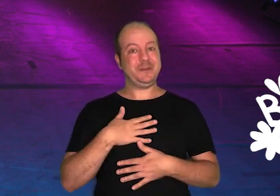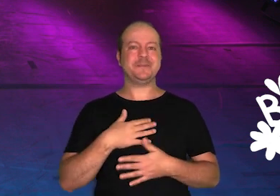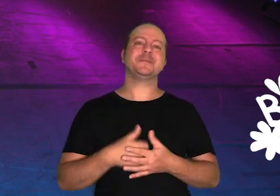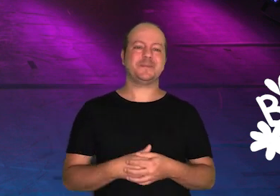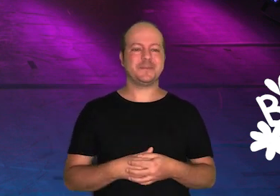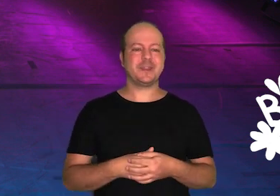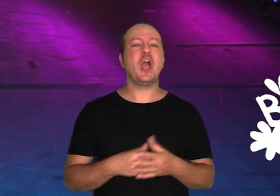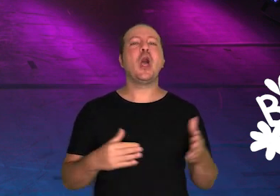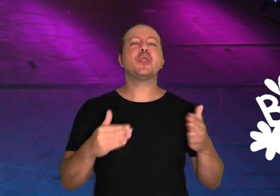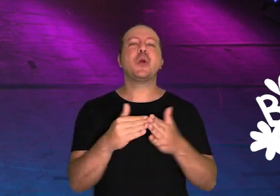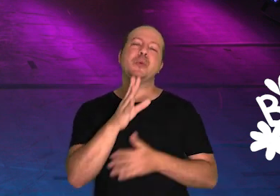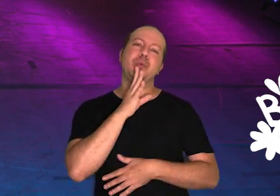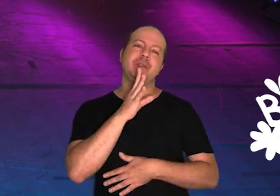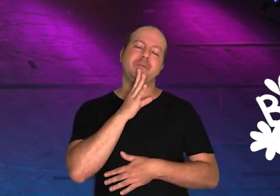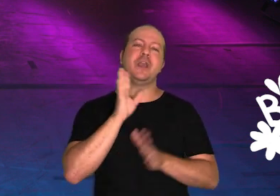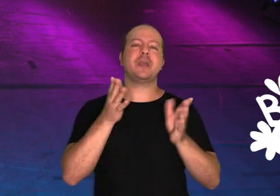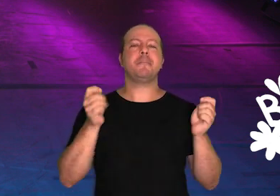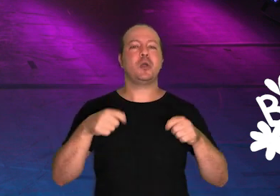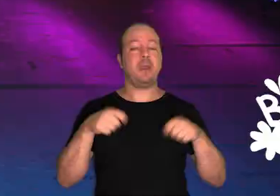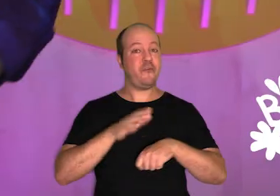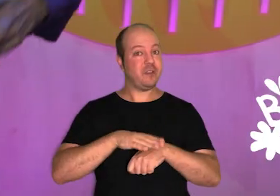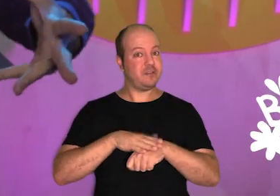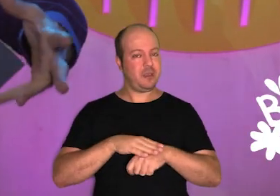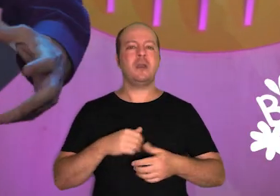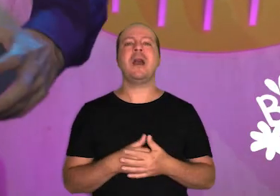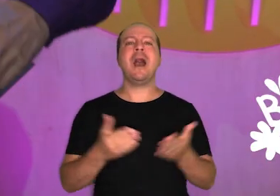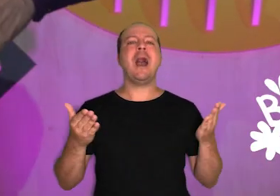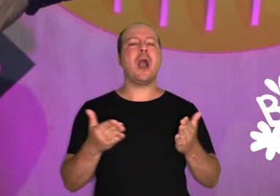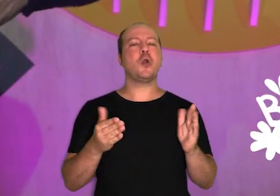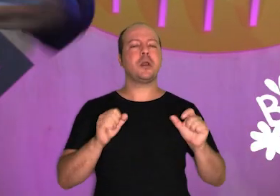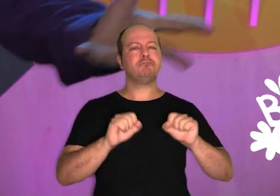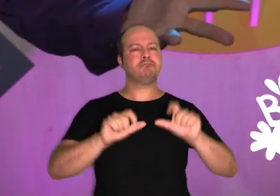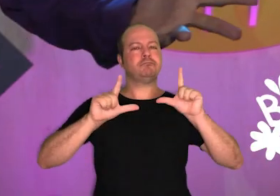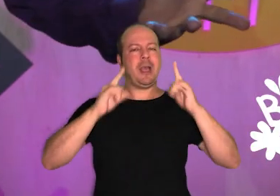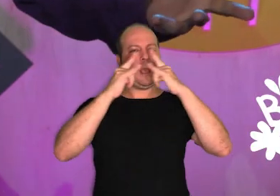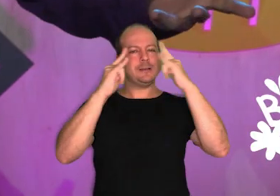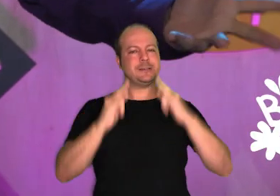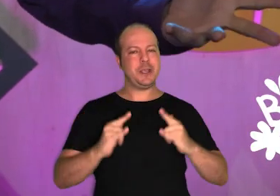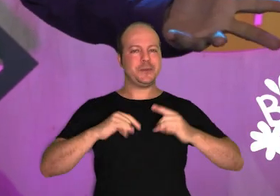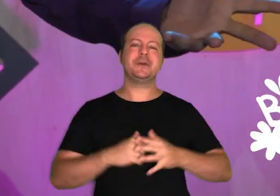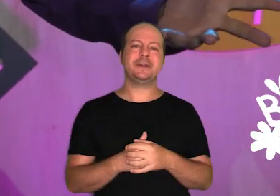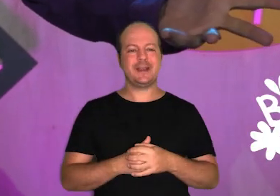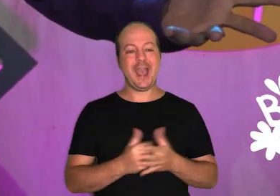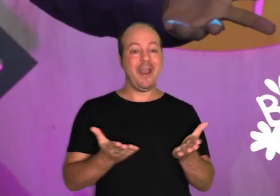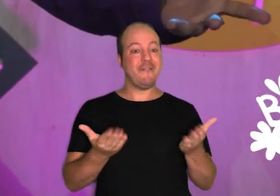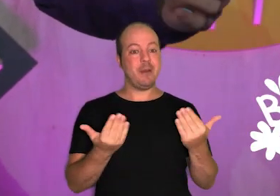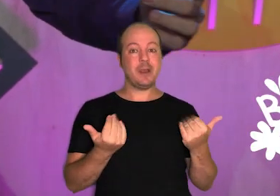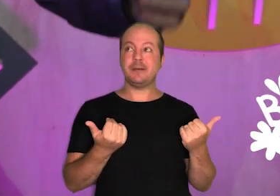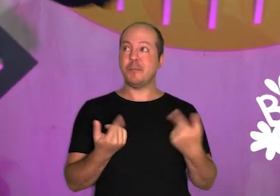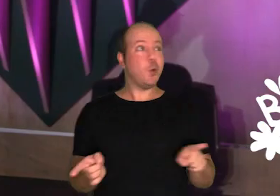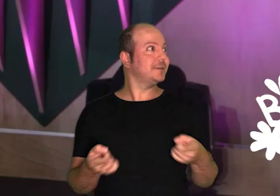Bom, com todo esse conhecimento, podemos então fazer agora uma cena de circo. Vamos ao... Oh!